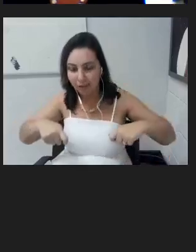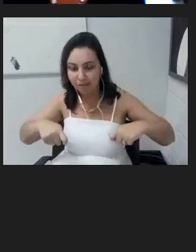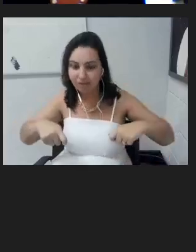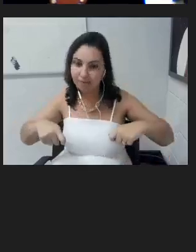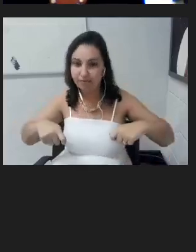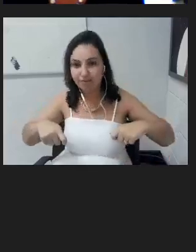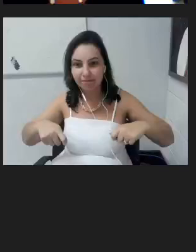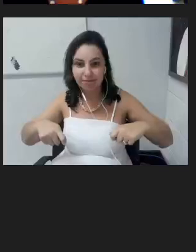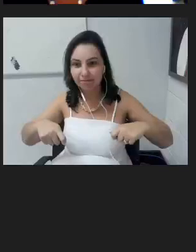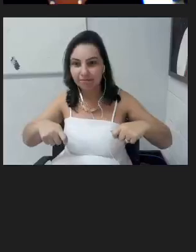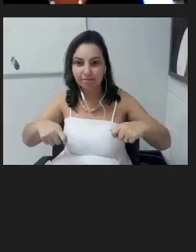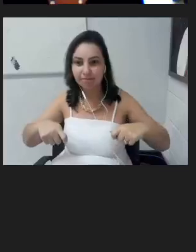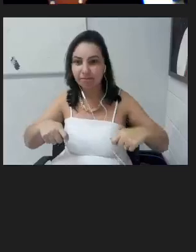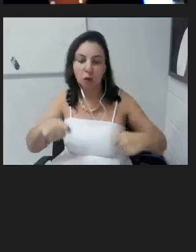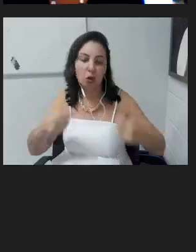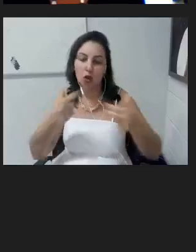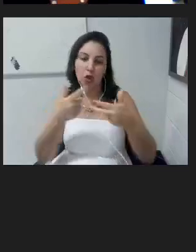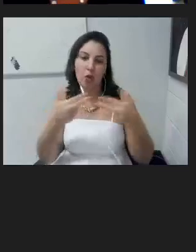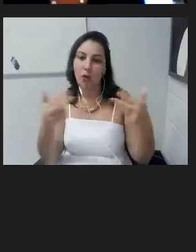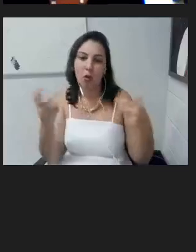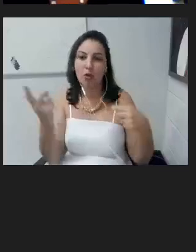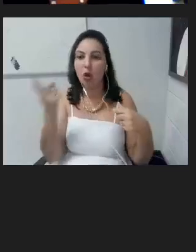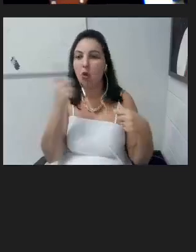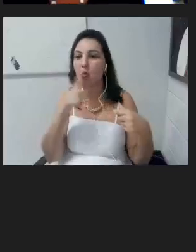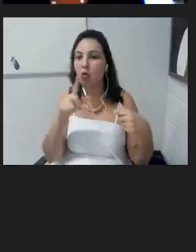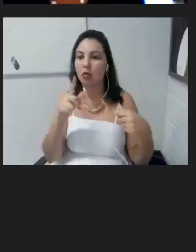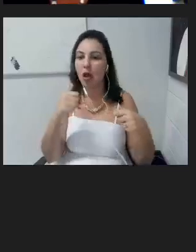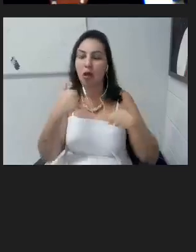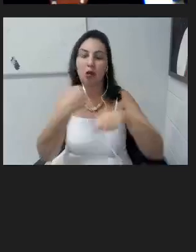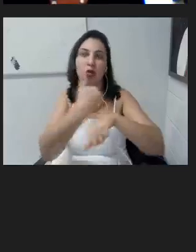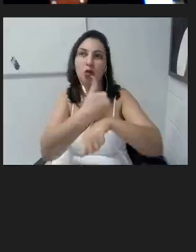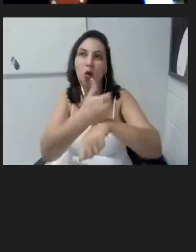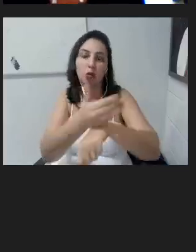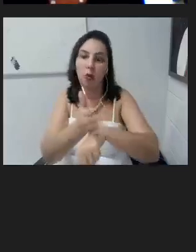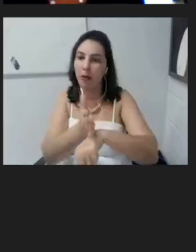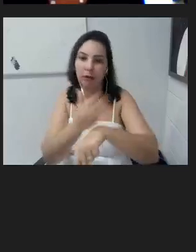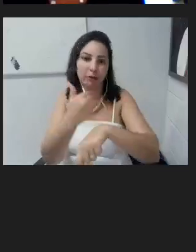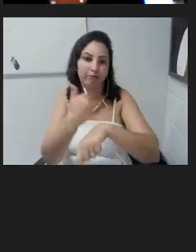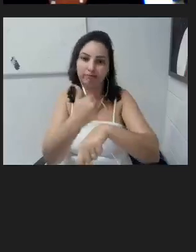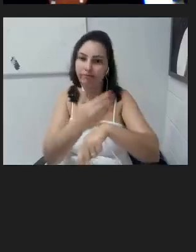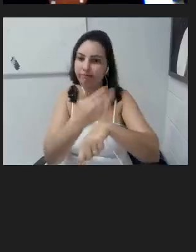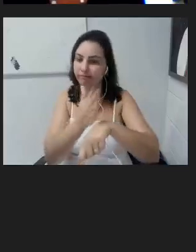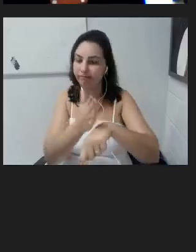Não é uma coisa que a gente consegue a todo momento. Mas